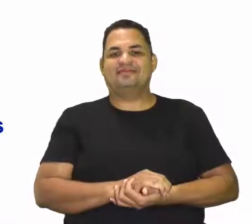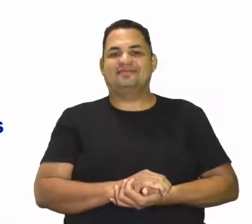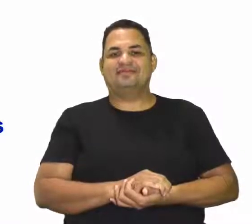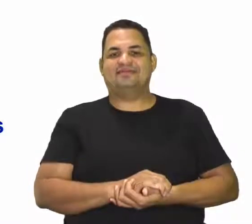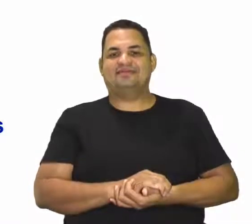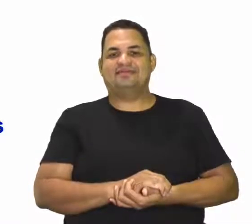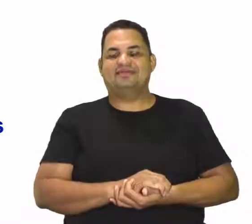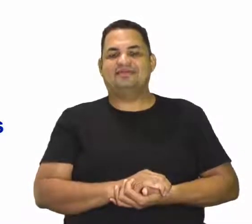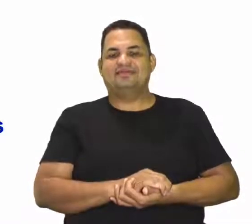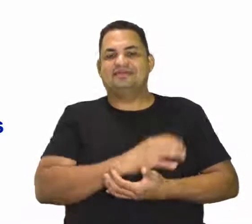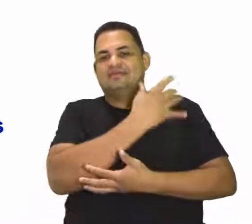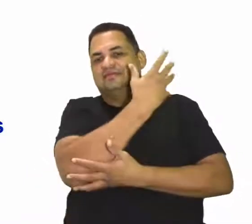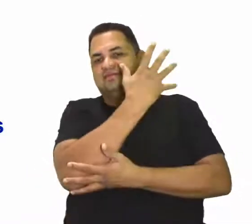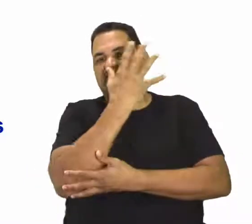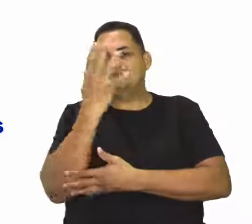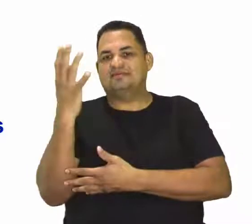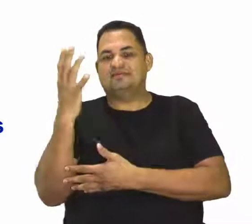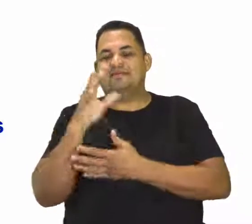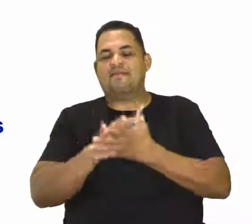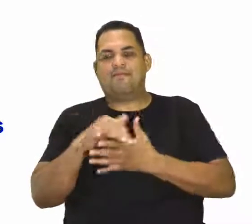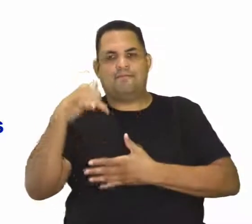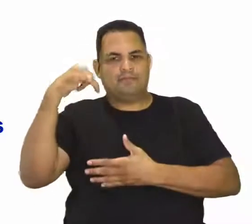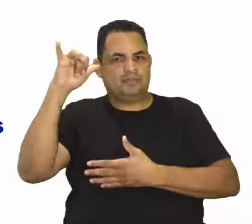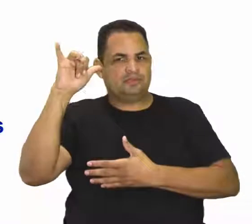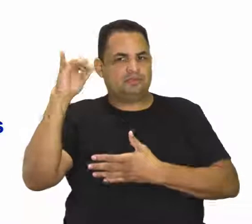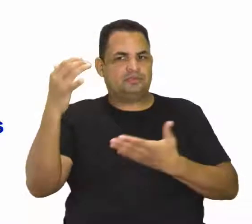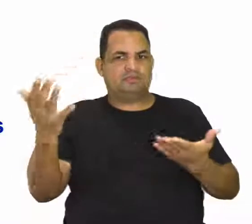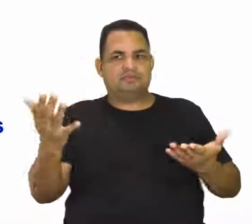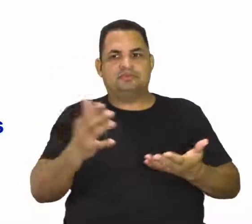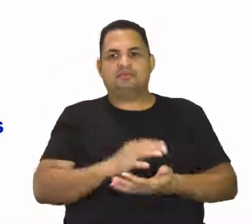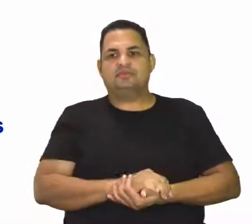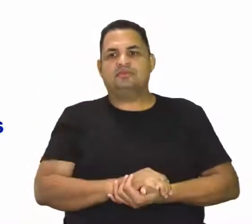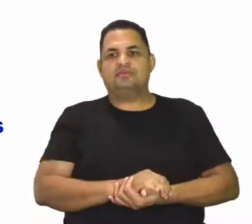Silvipastoril, produção de pomar, né?